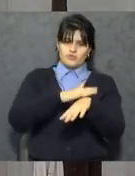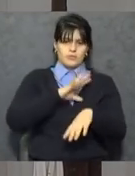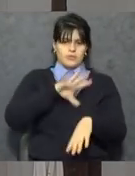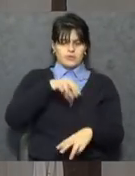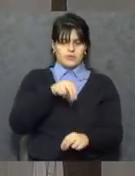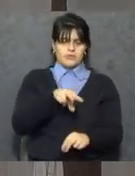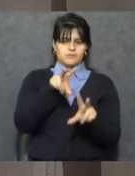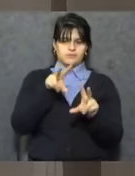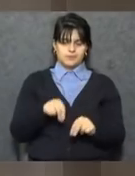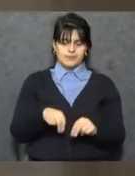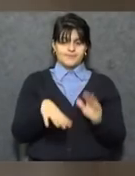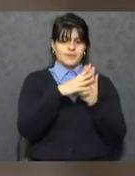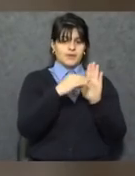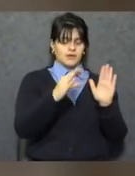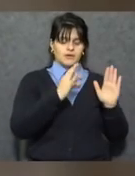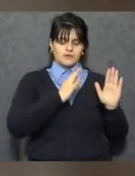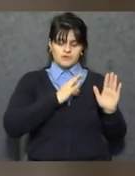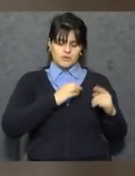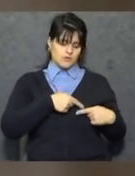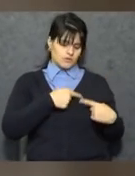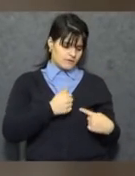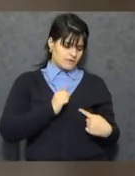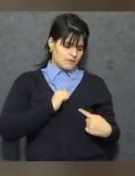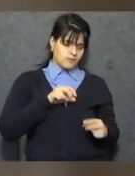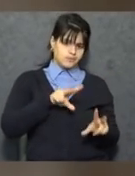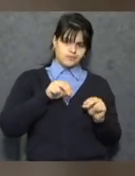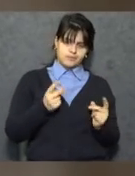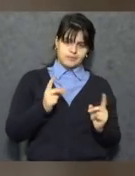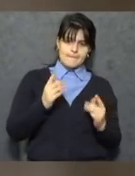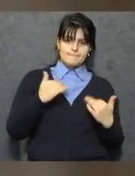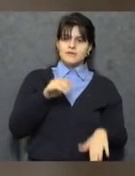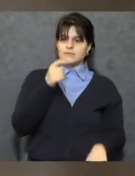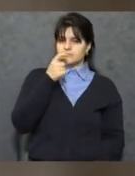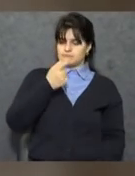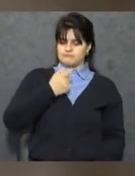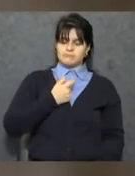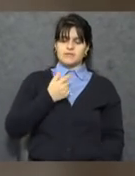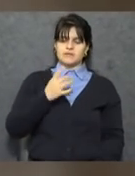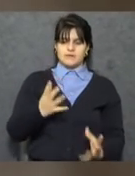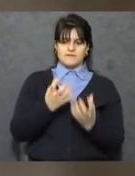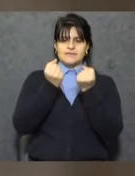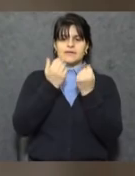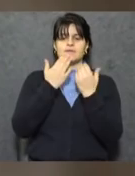eu não sou digno que entreis em meu morada, mas dize uma palavra e serei salvo.